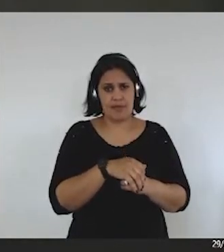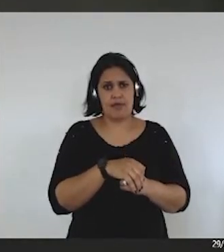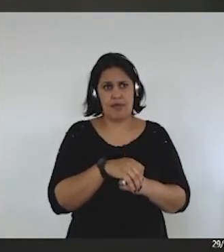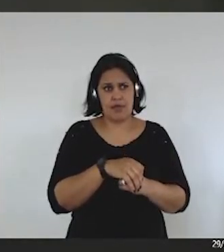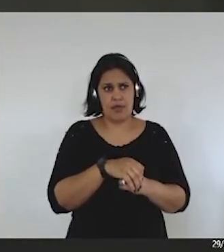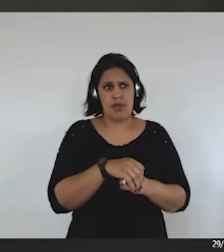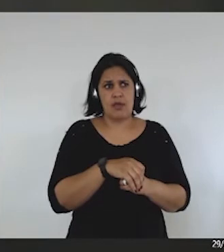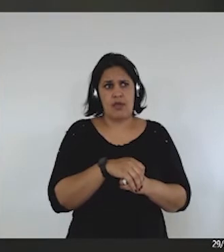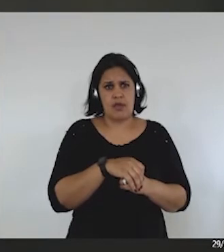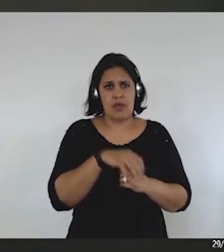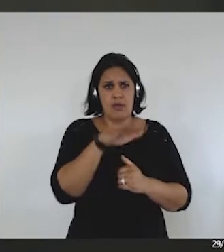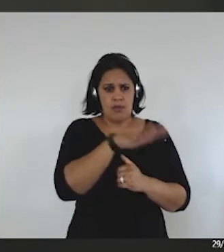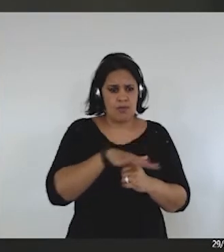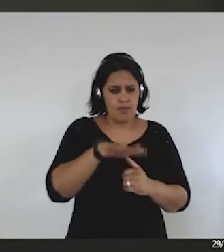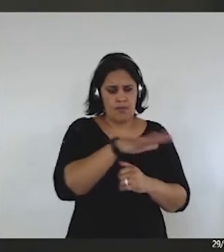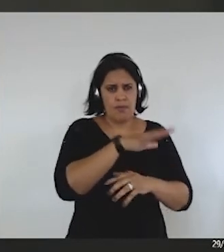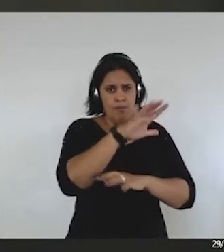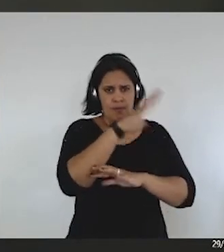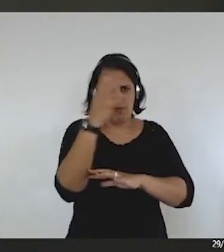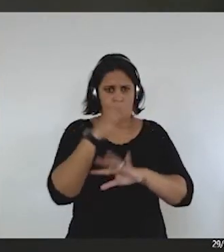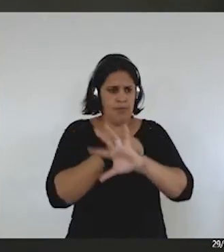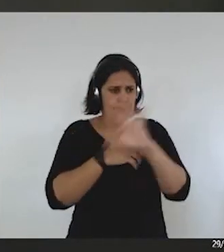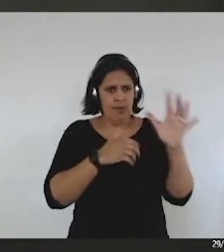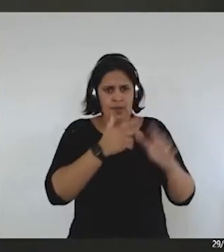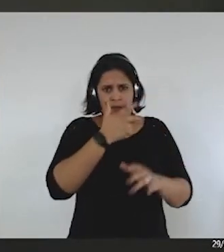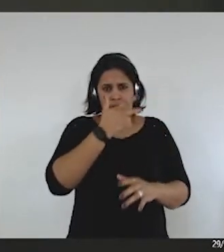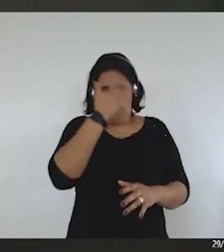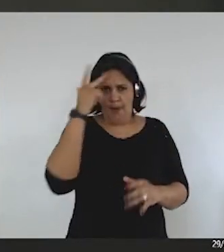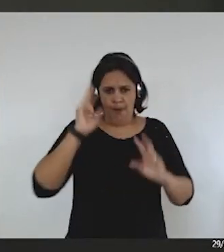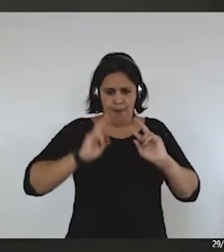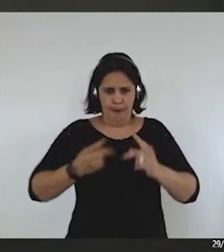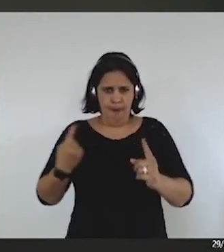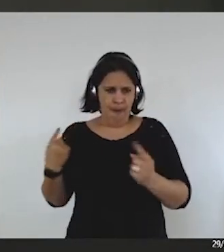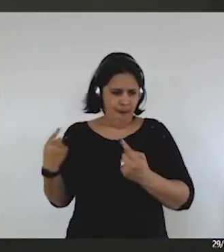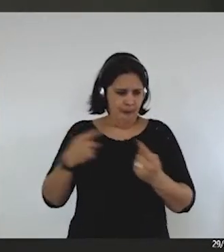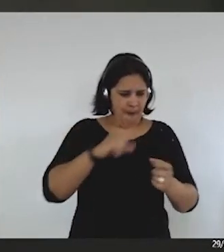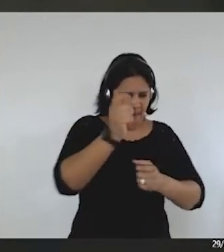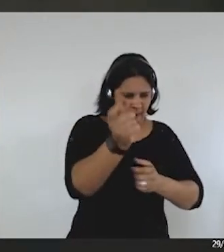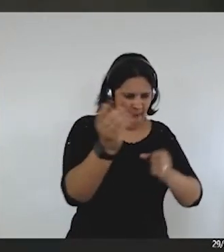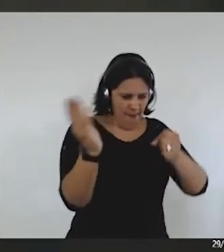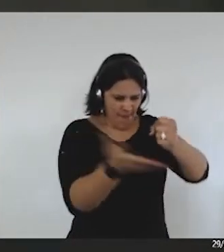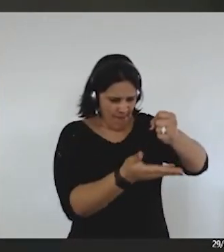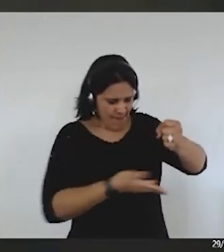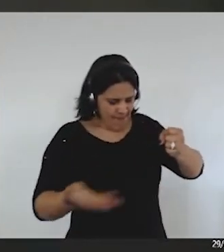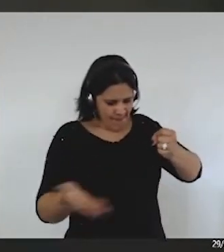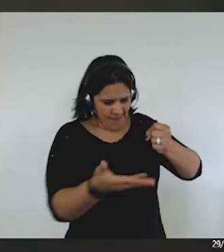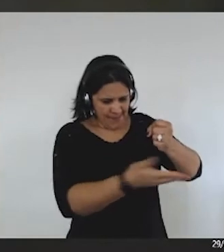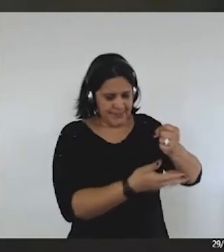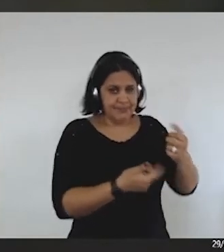humano a espaços ambientais preservados, a questão da alimentação,